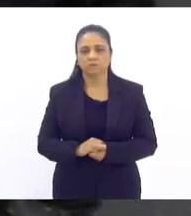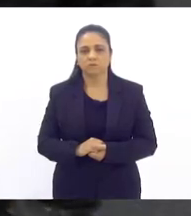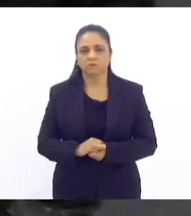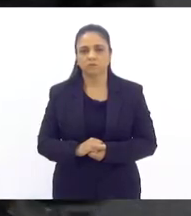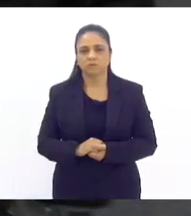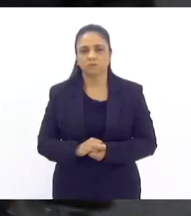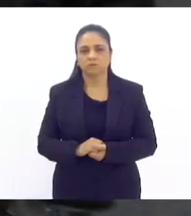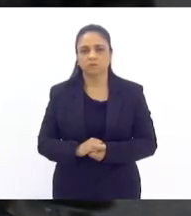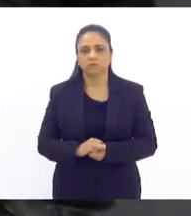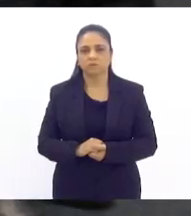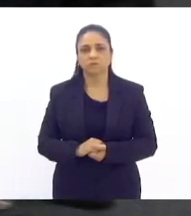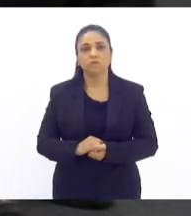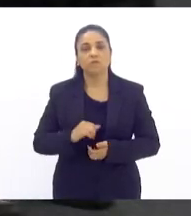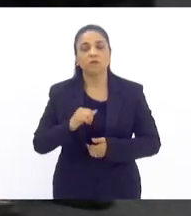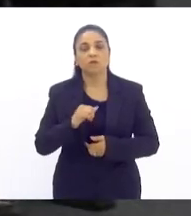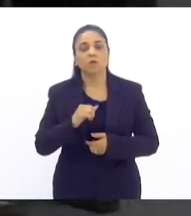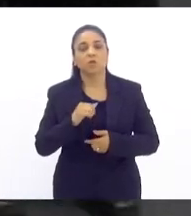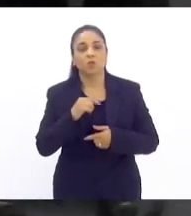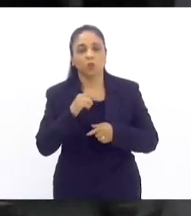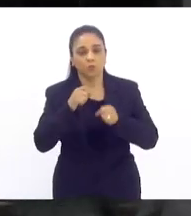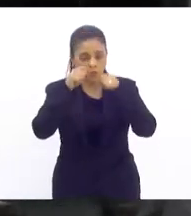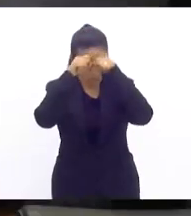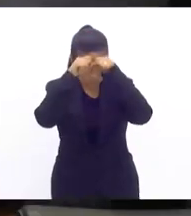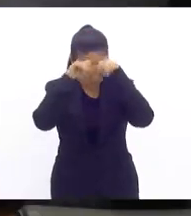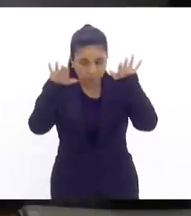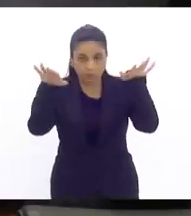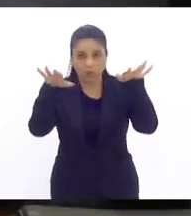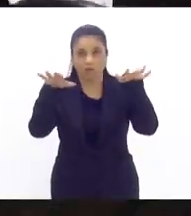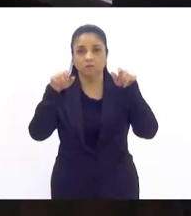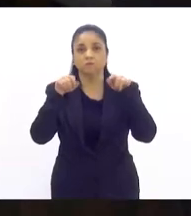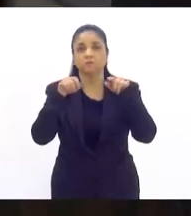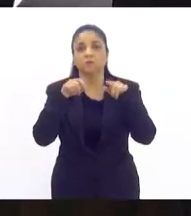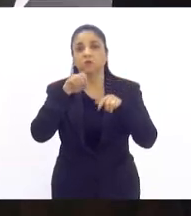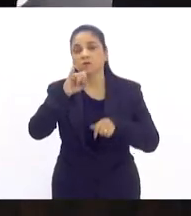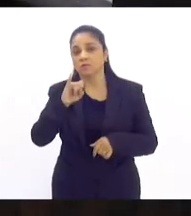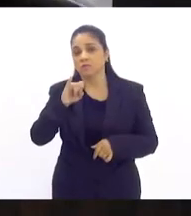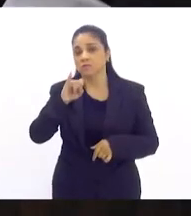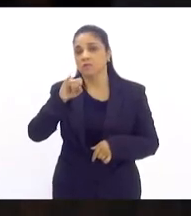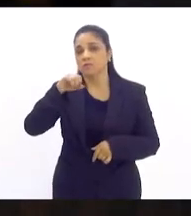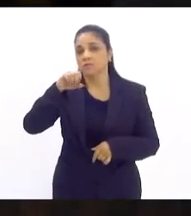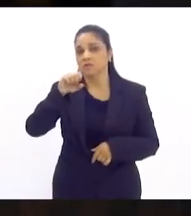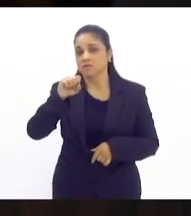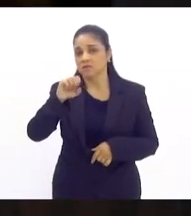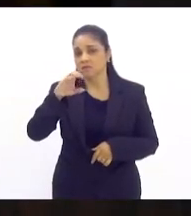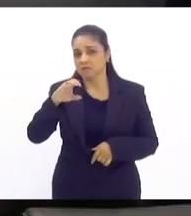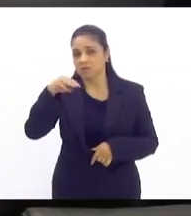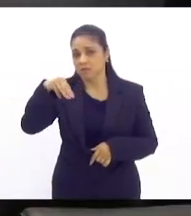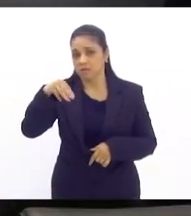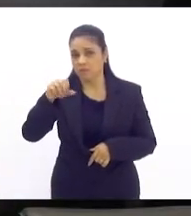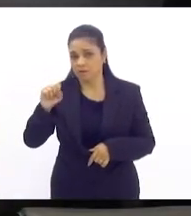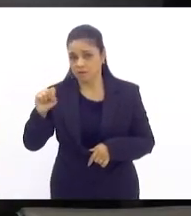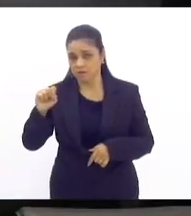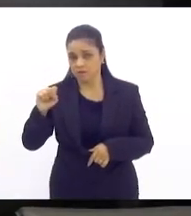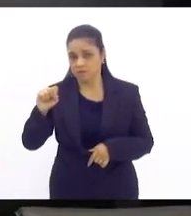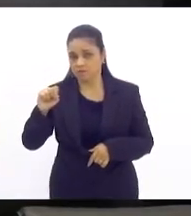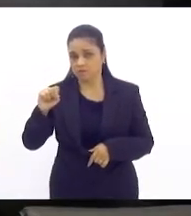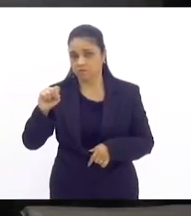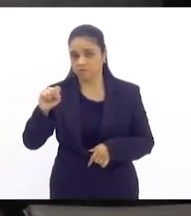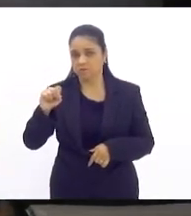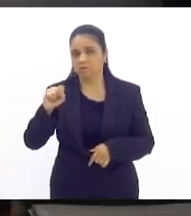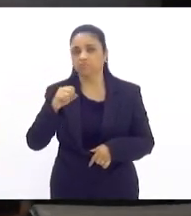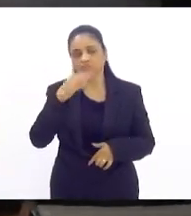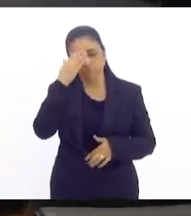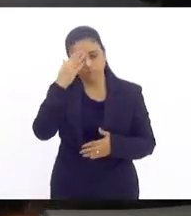a execução do tratamento tributário especial do ICMS Muito obrigado obrigado